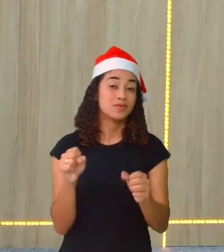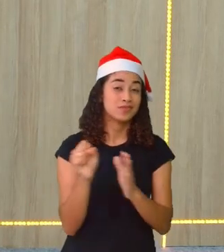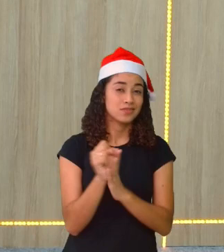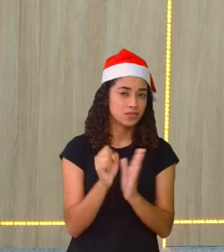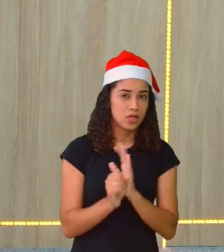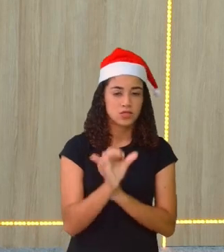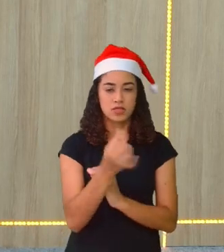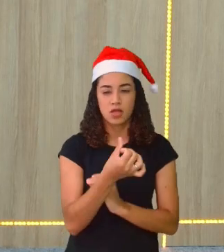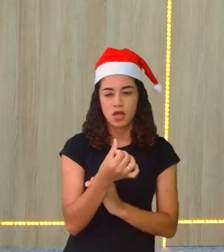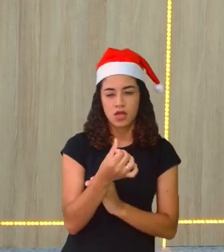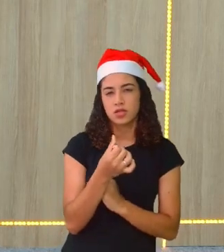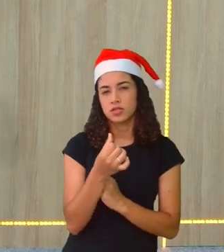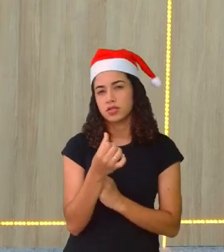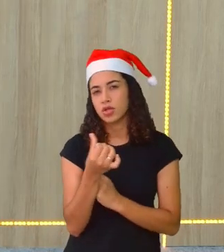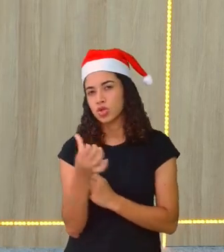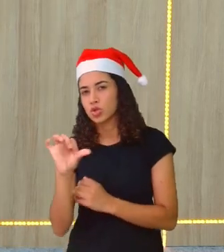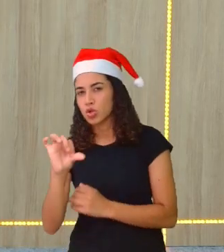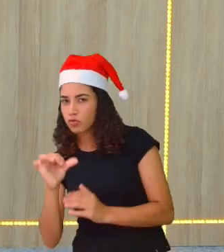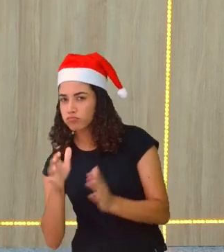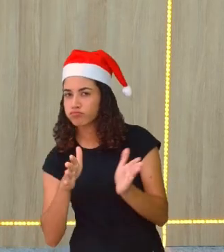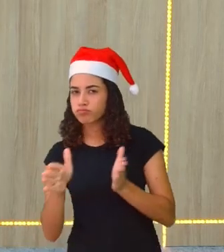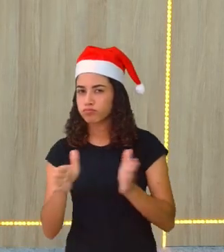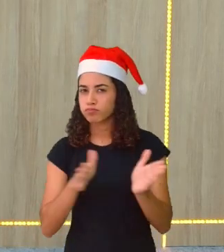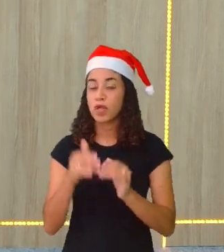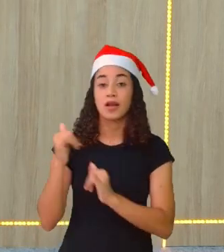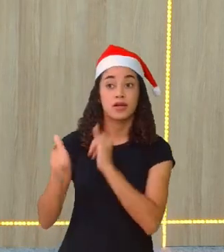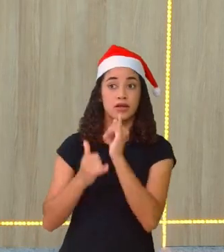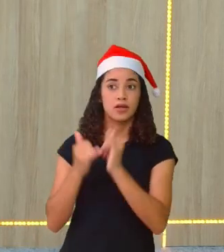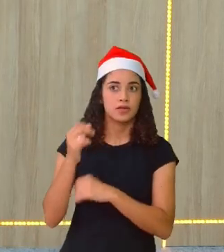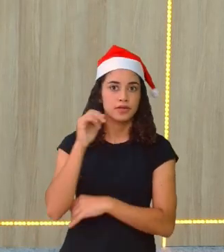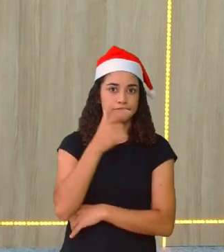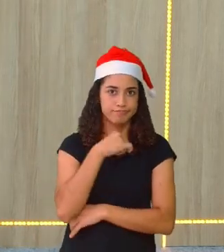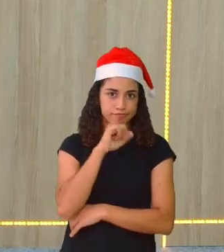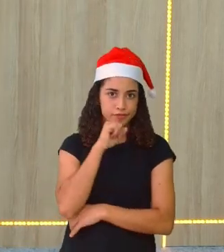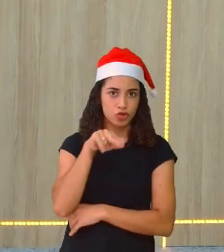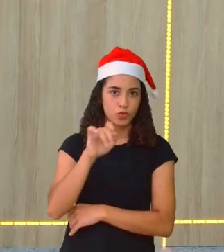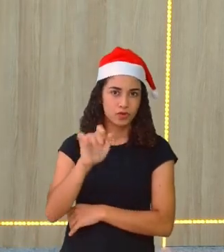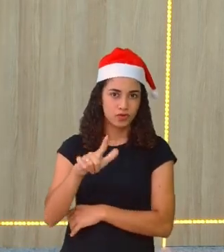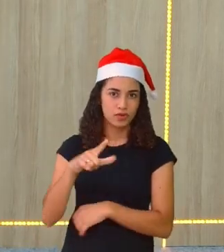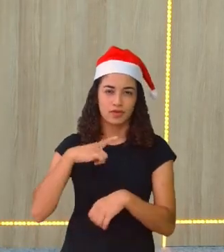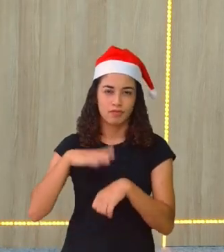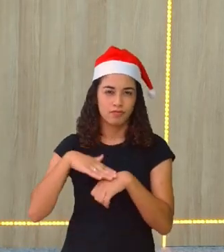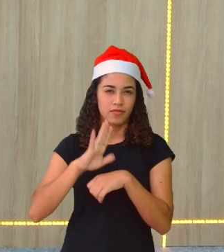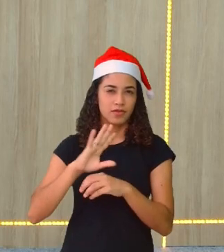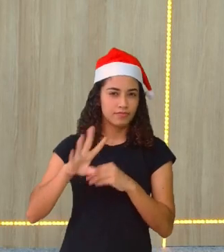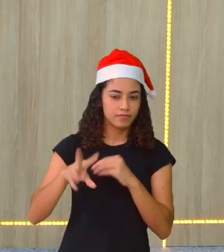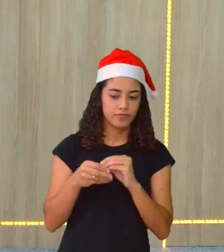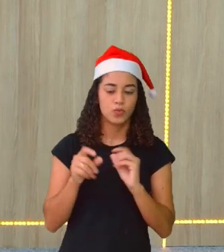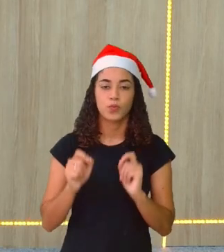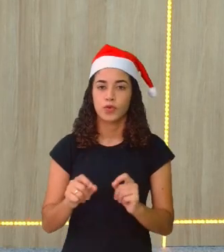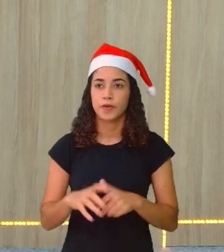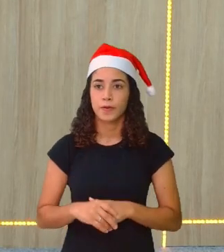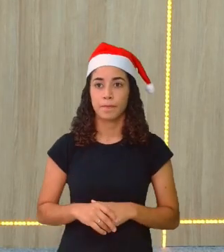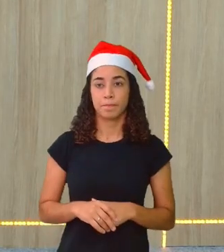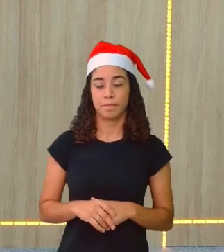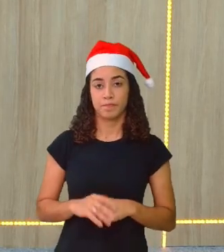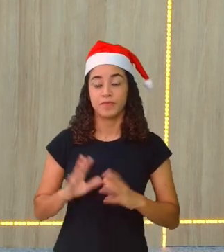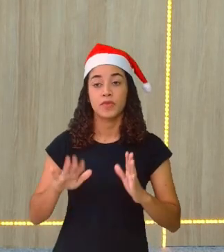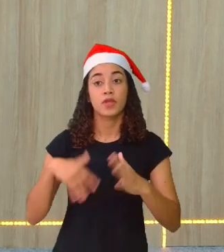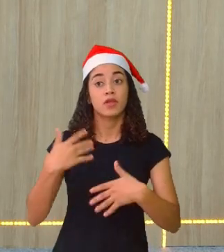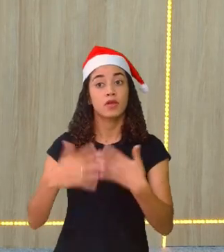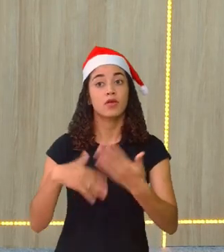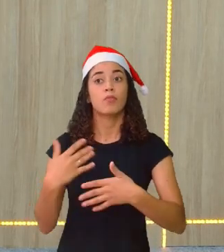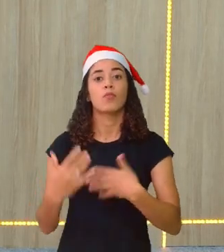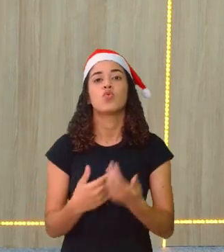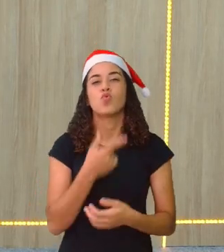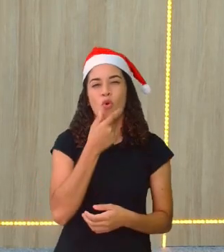séculos 9, né, a lenda do Papai Noel ela ganhou um incremento, né? E depois disso, os seus restos